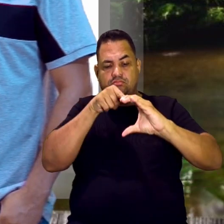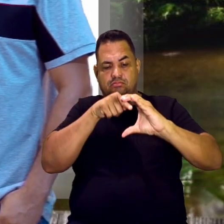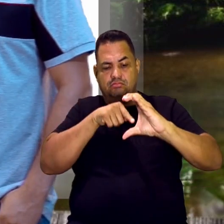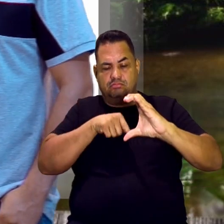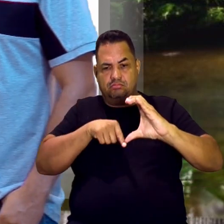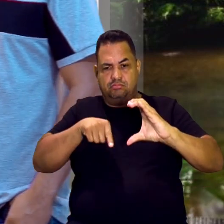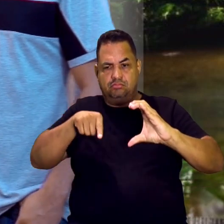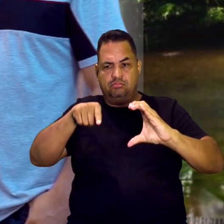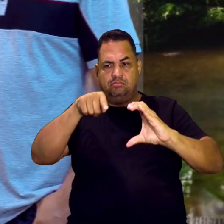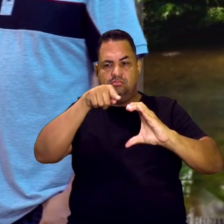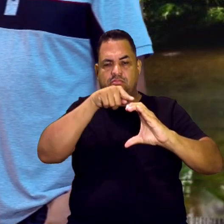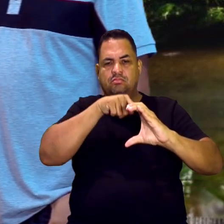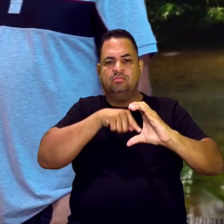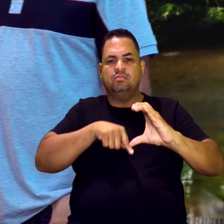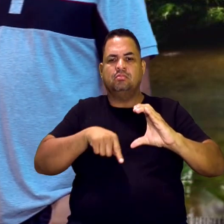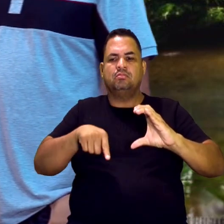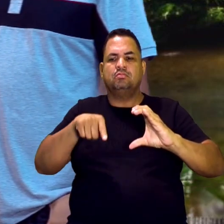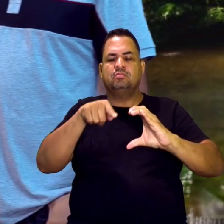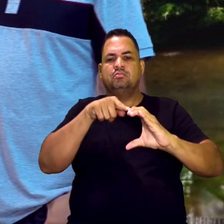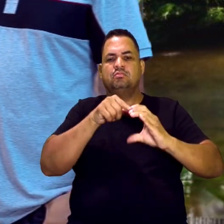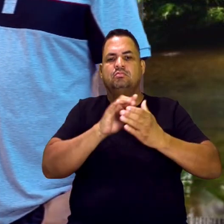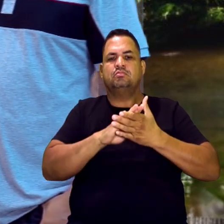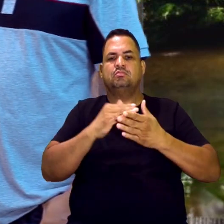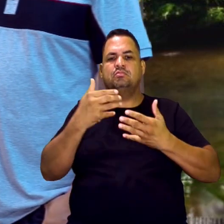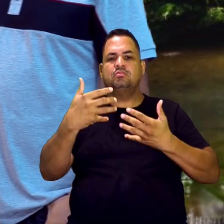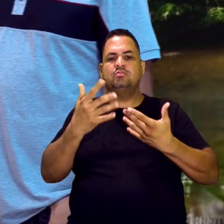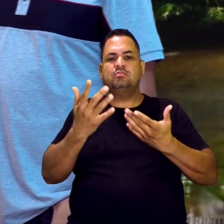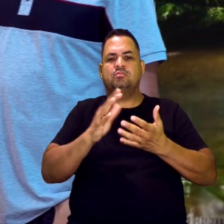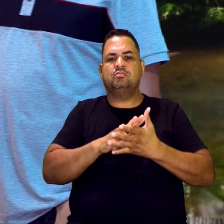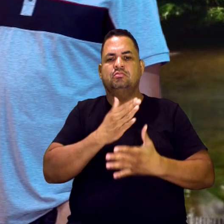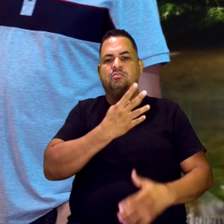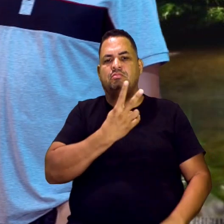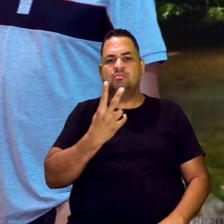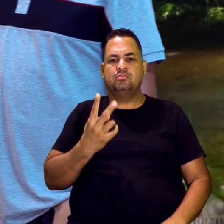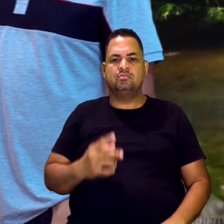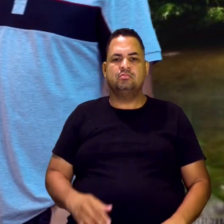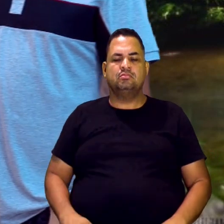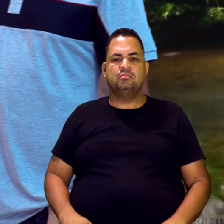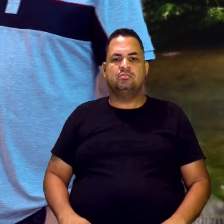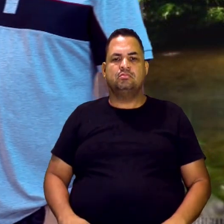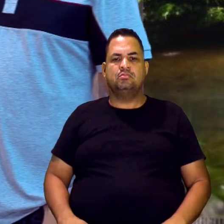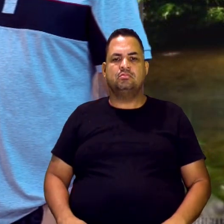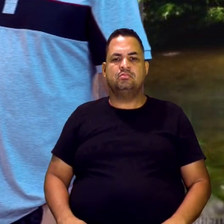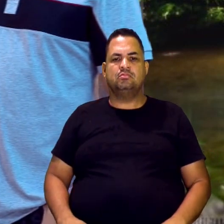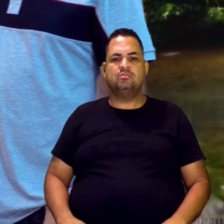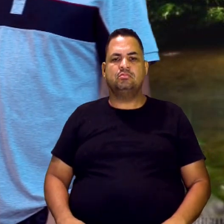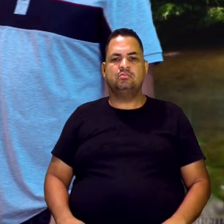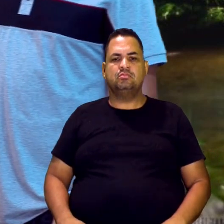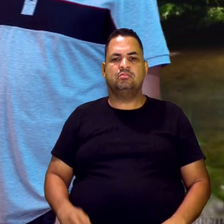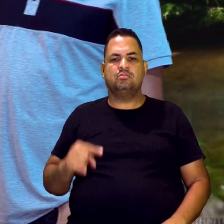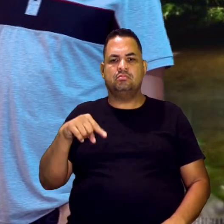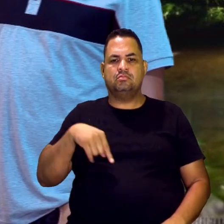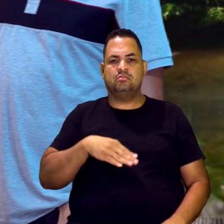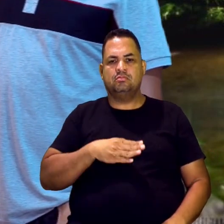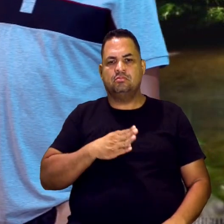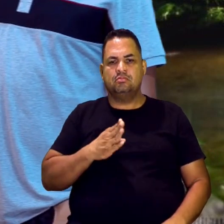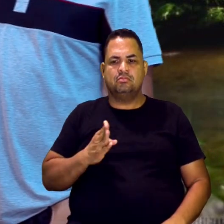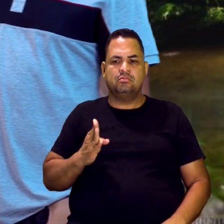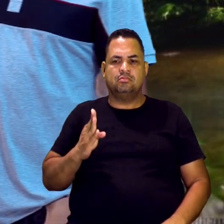né, tem a membrana, e as interdigitações são essas proeminênciazinhas aqui, ó, como se